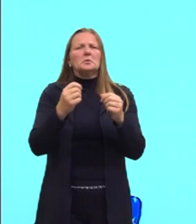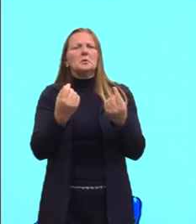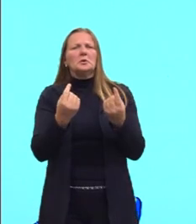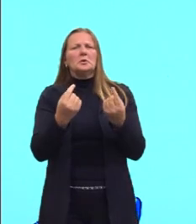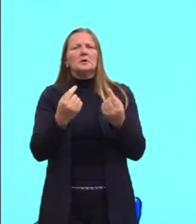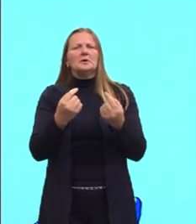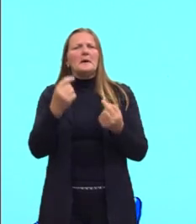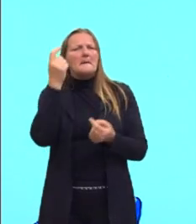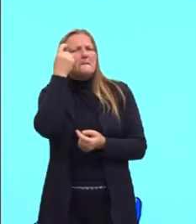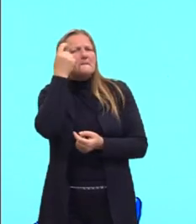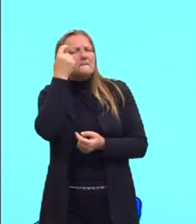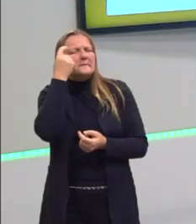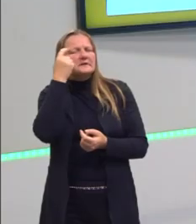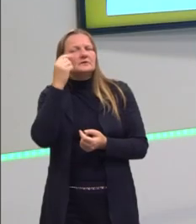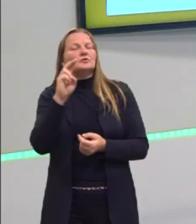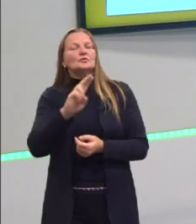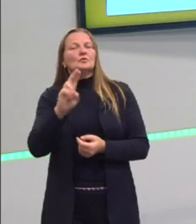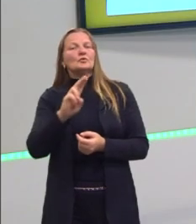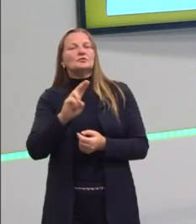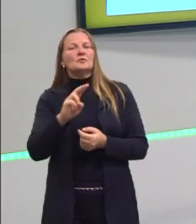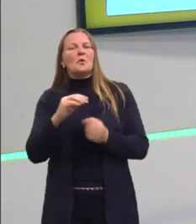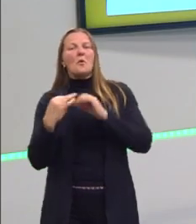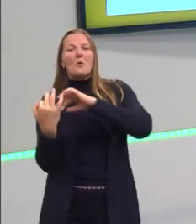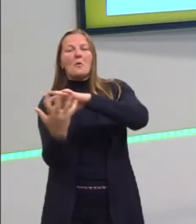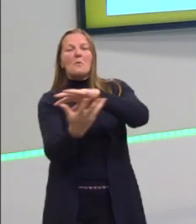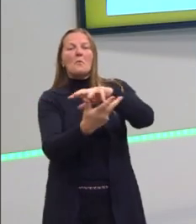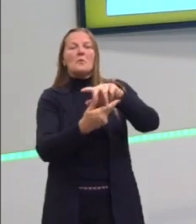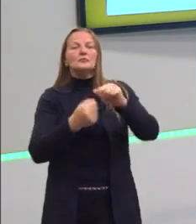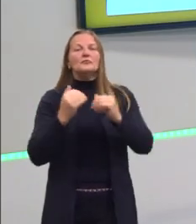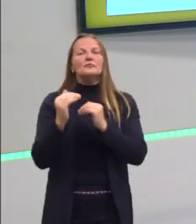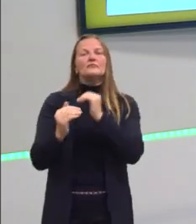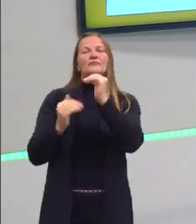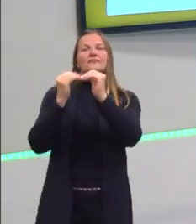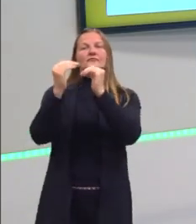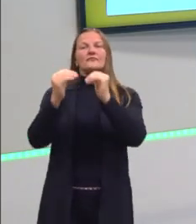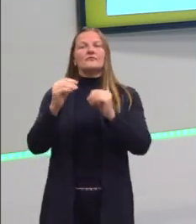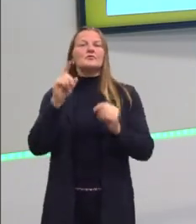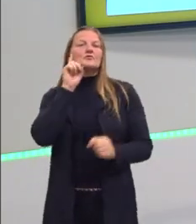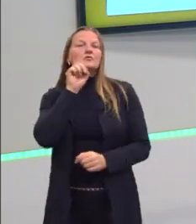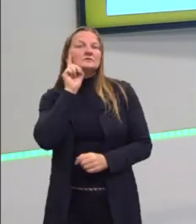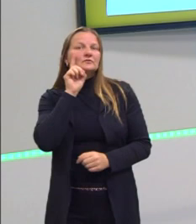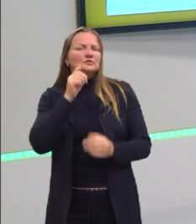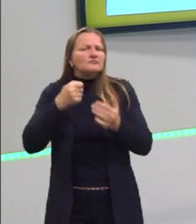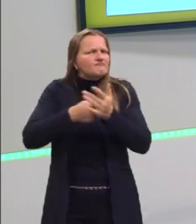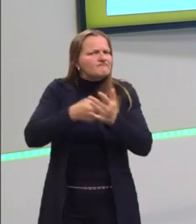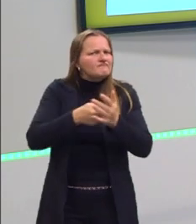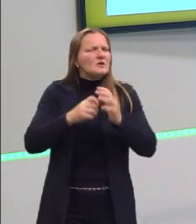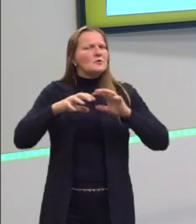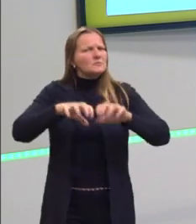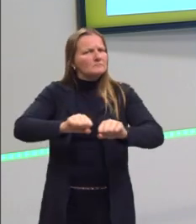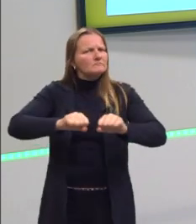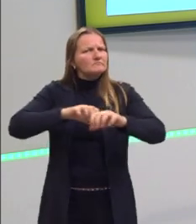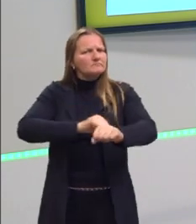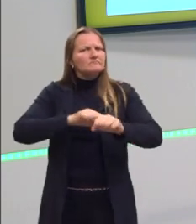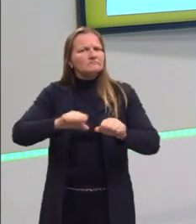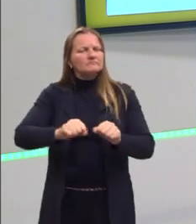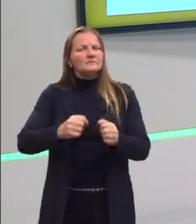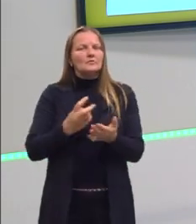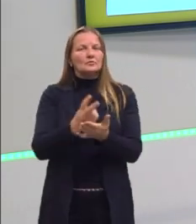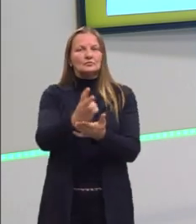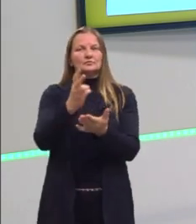alguns pensadores coloca o mundo a ser conquistado né os Estados Unidos tenta manter esse mundo e